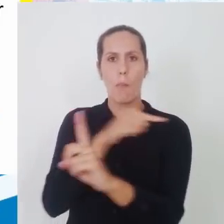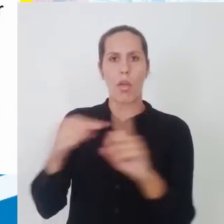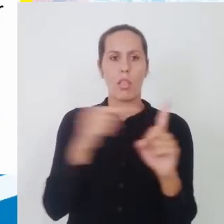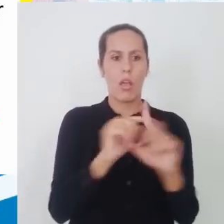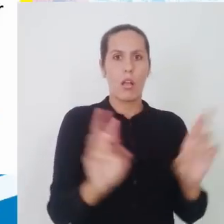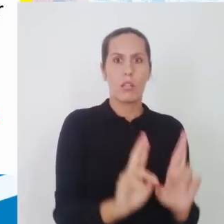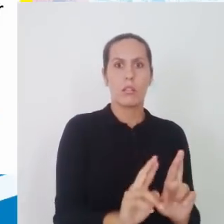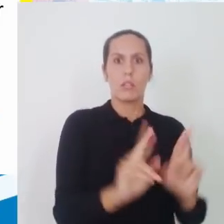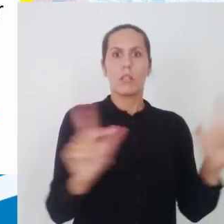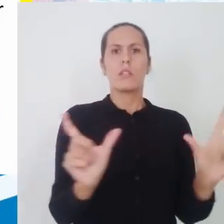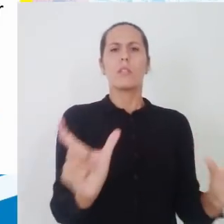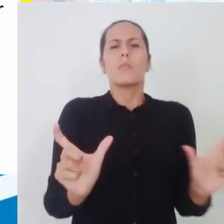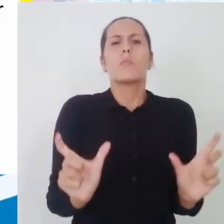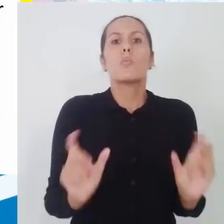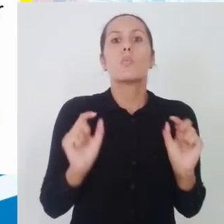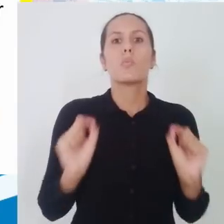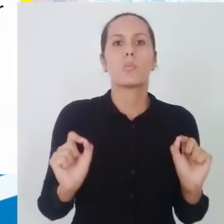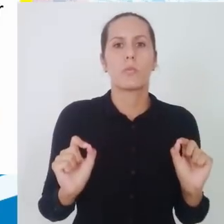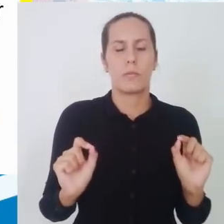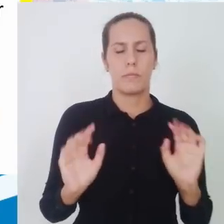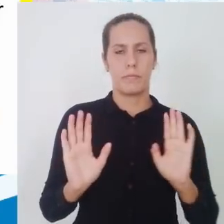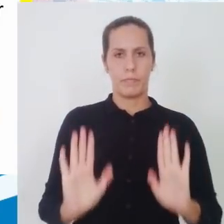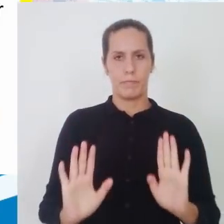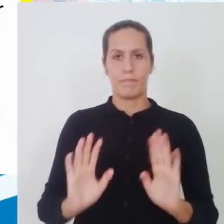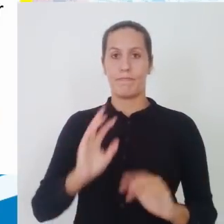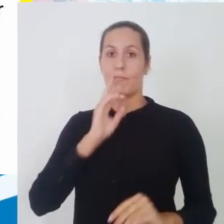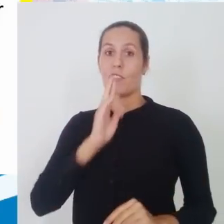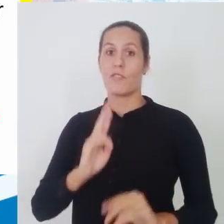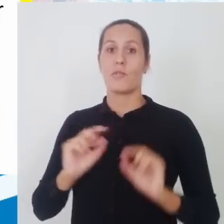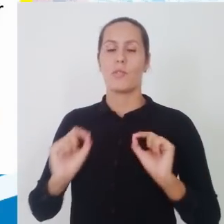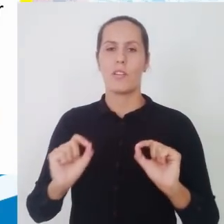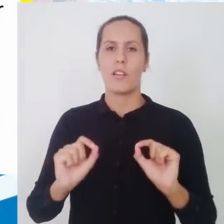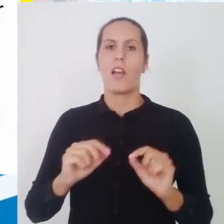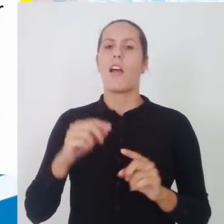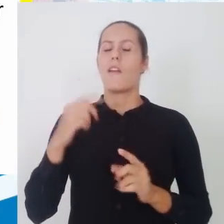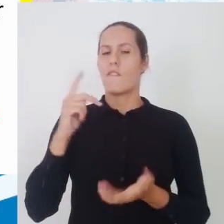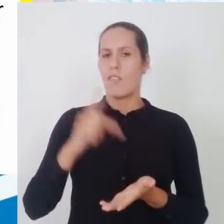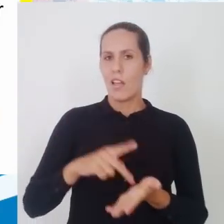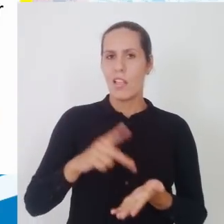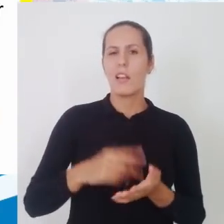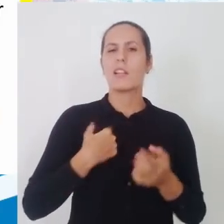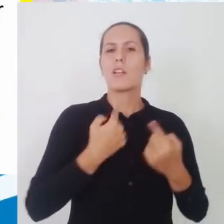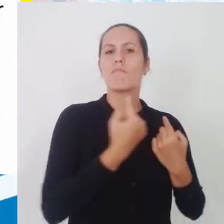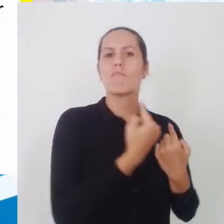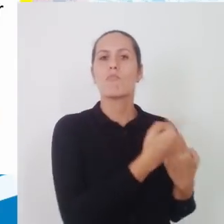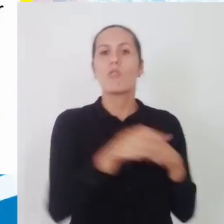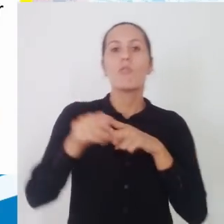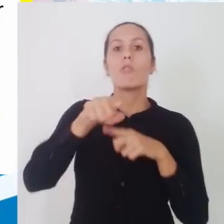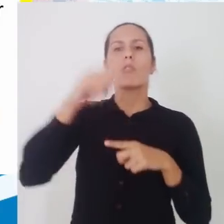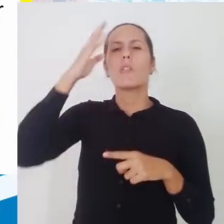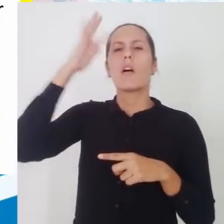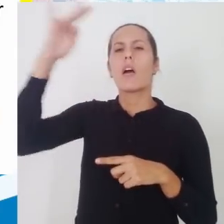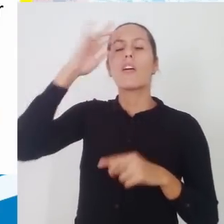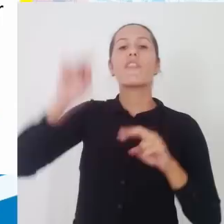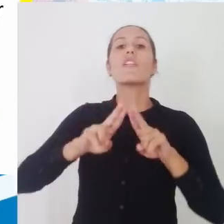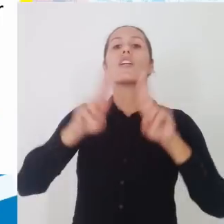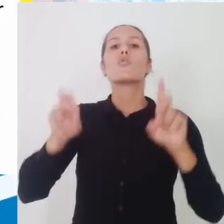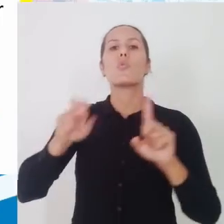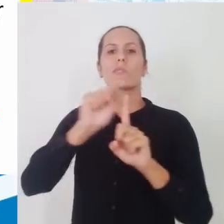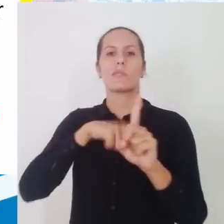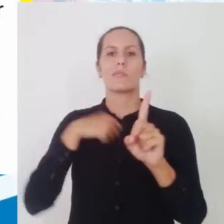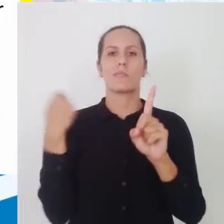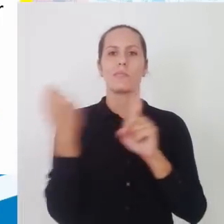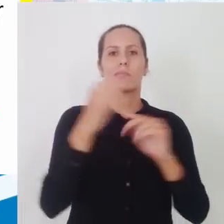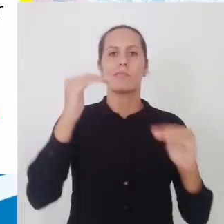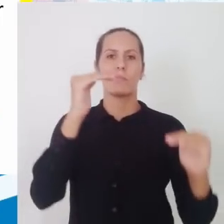uma imagem que é feita de duas metades tão diferentes? E aí vem a resposta. Na verdade, ele quis provocar